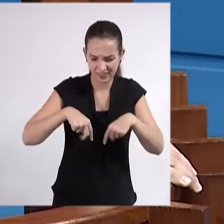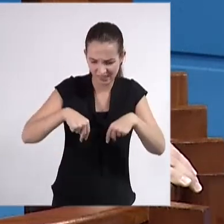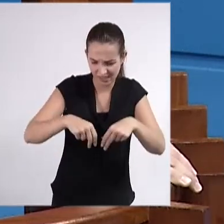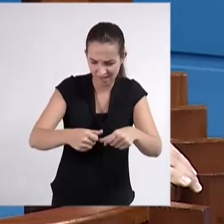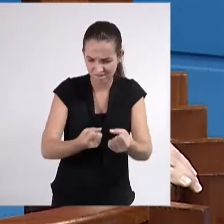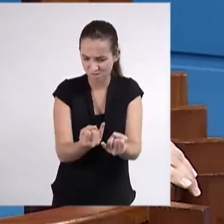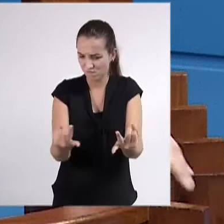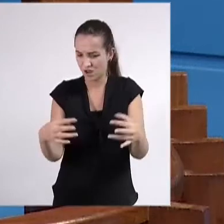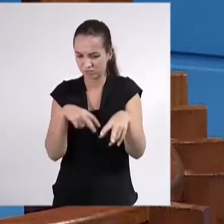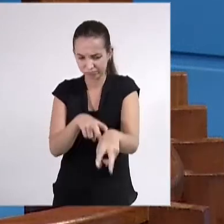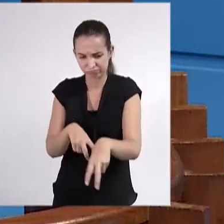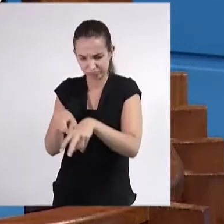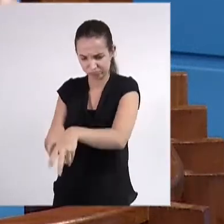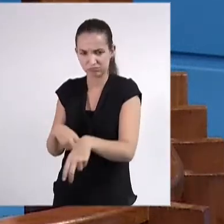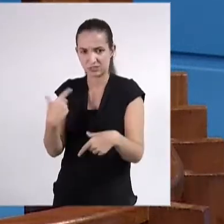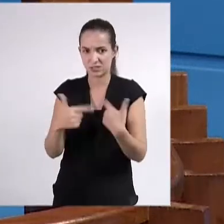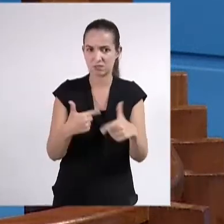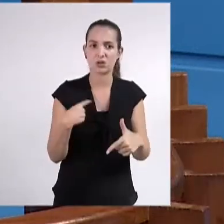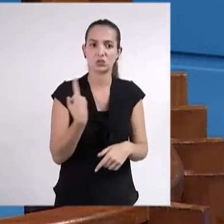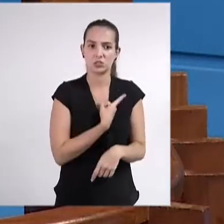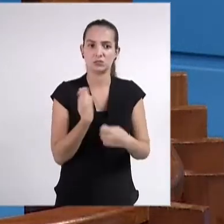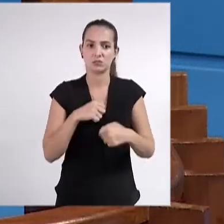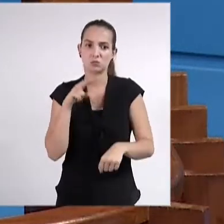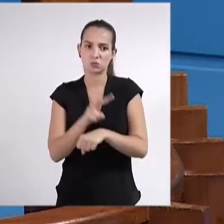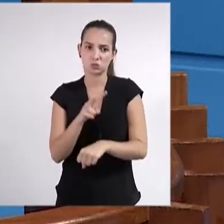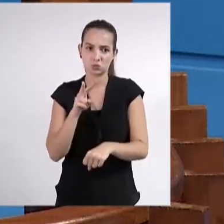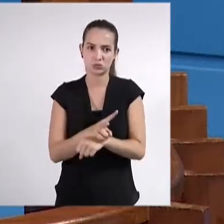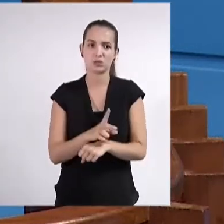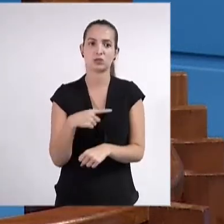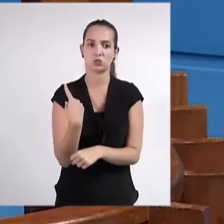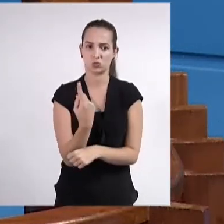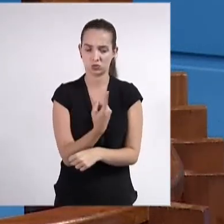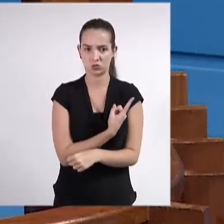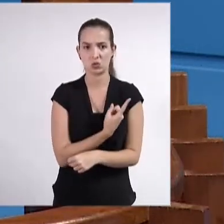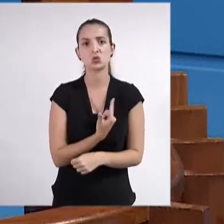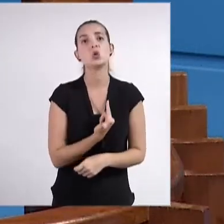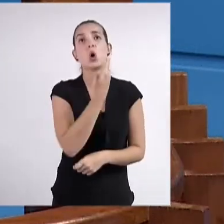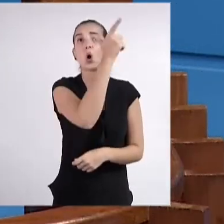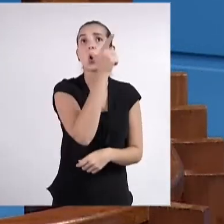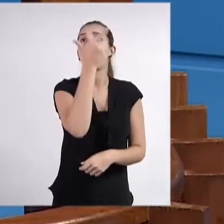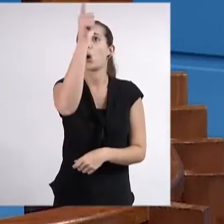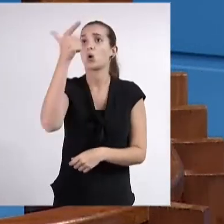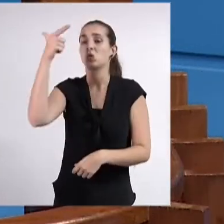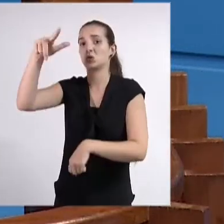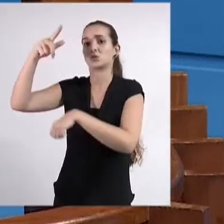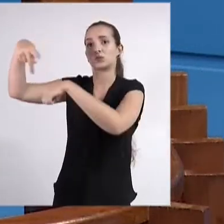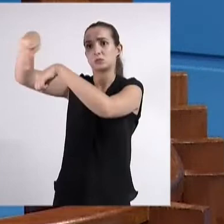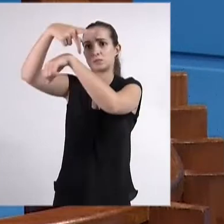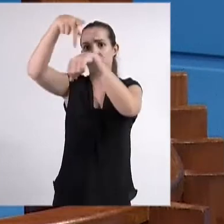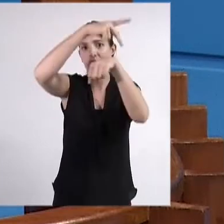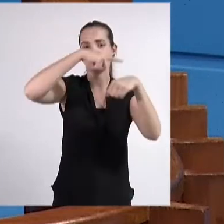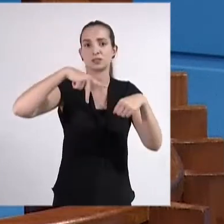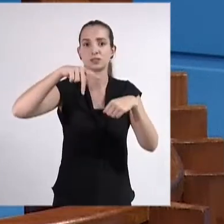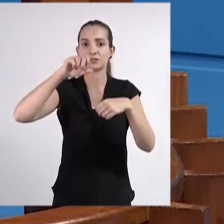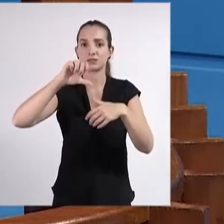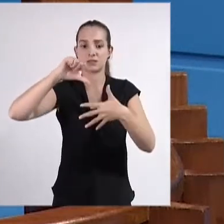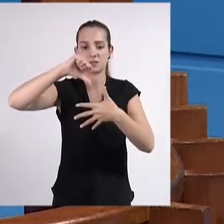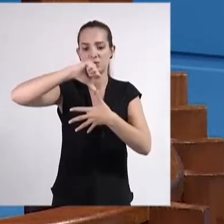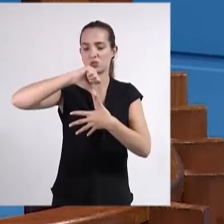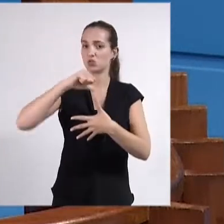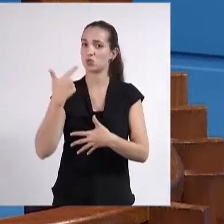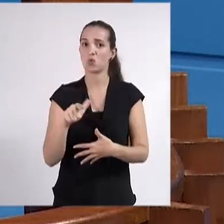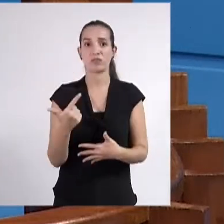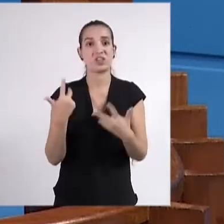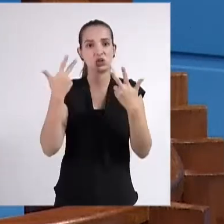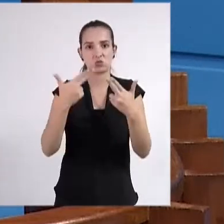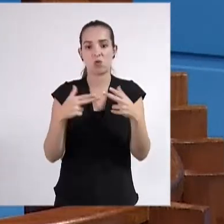agricultura nesse país, é um cuidado com a nossa produção. Outros países da América do Sul não têm a quantidade de terras que